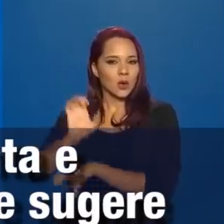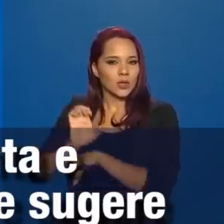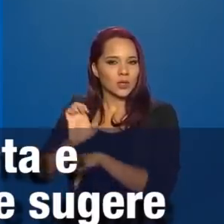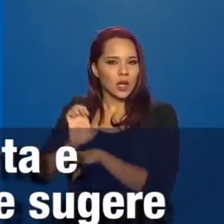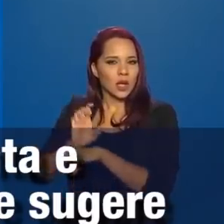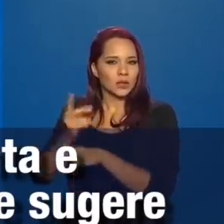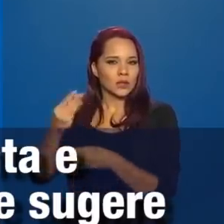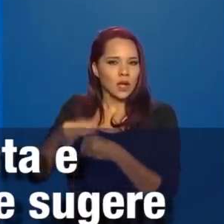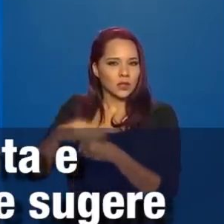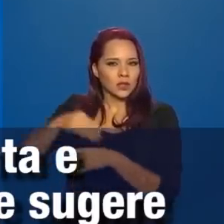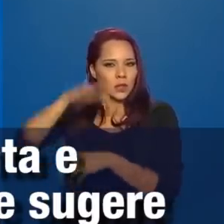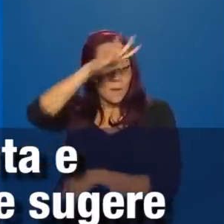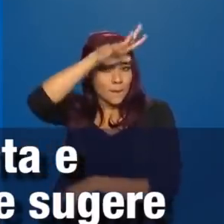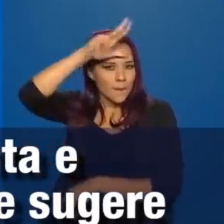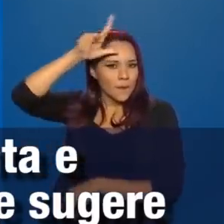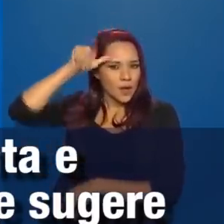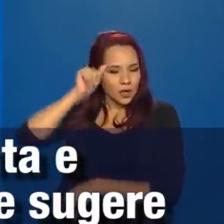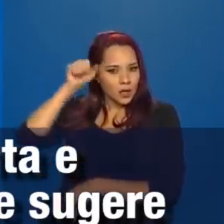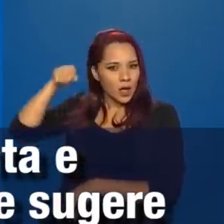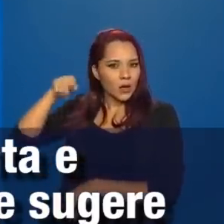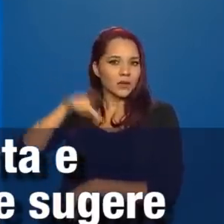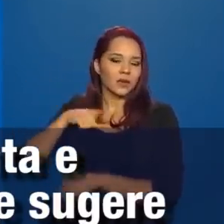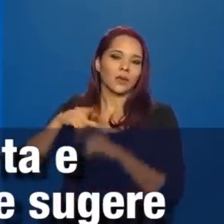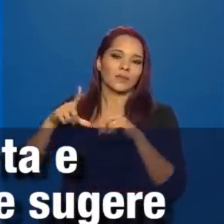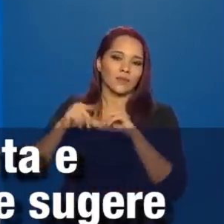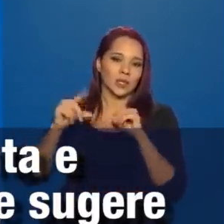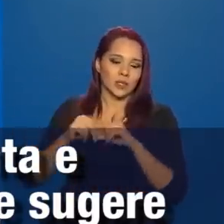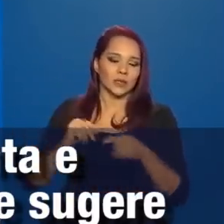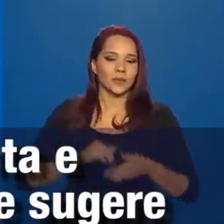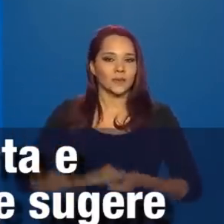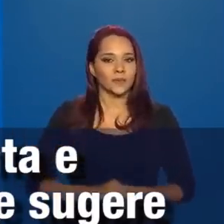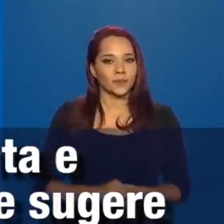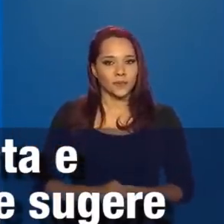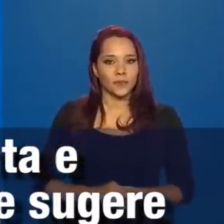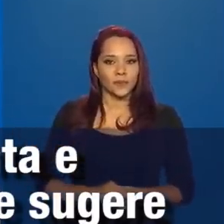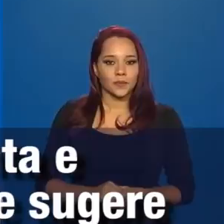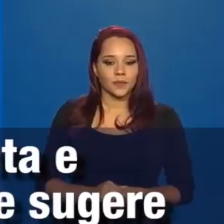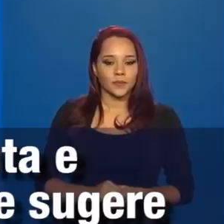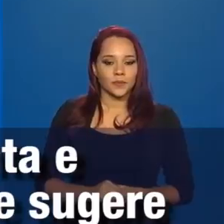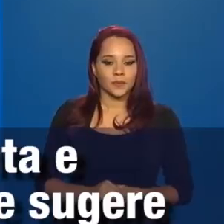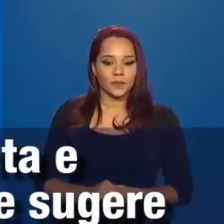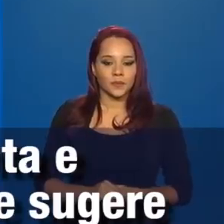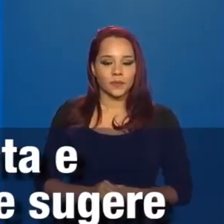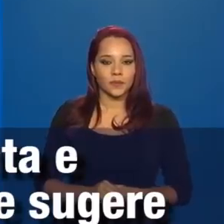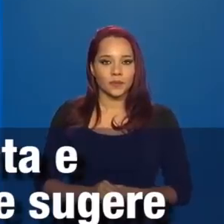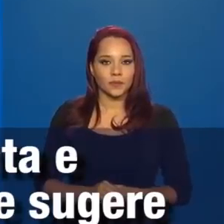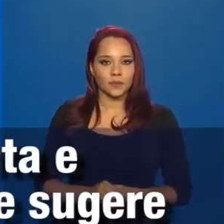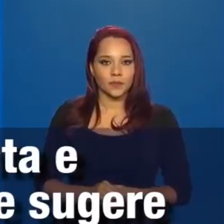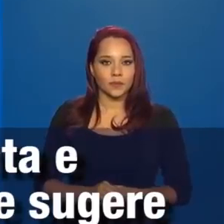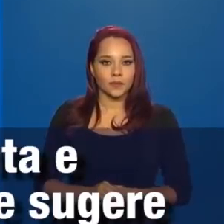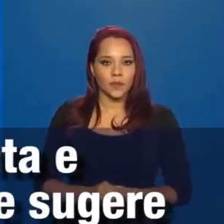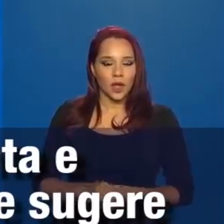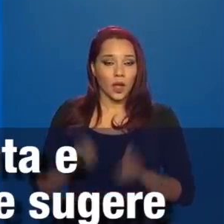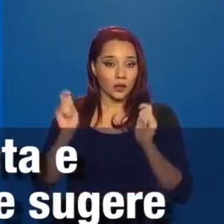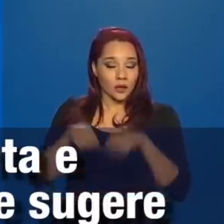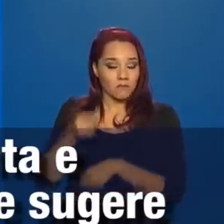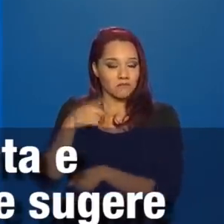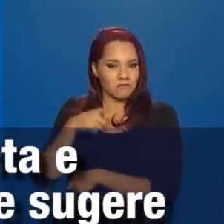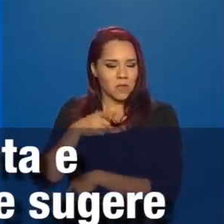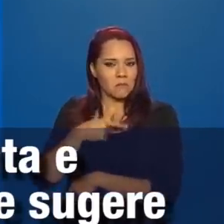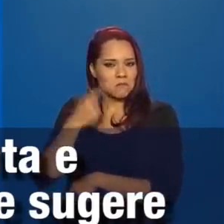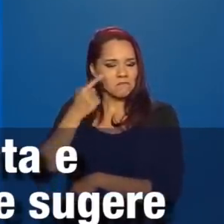a cidade de Manaus e na região Centro-Oeste, Brasília. Pode passar? Aqui dá para a gente ter um pouquinho da ideia